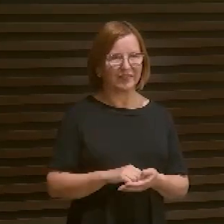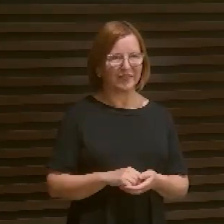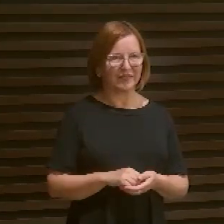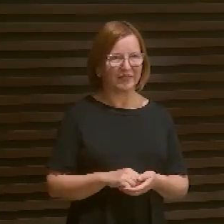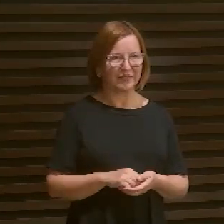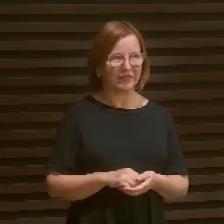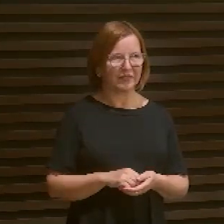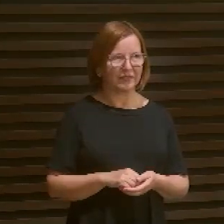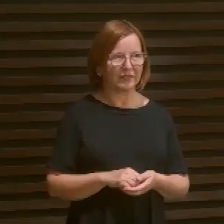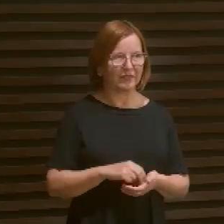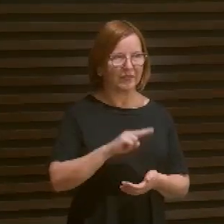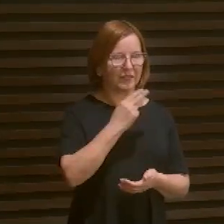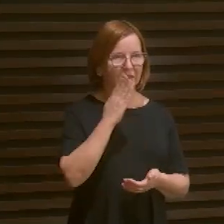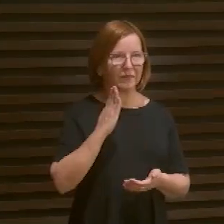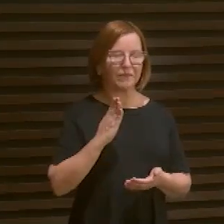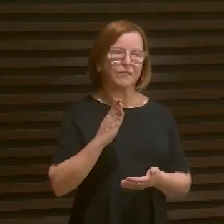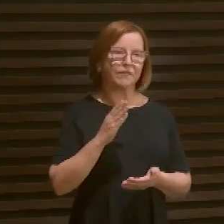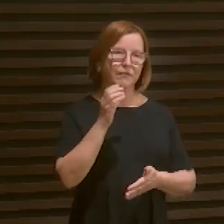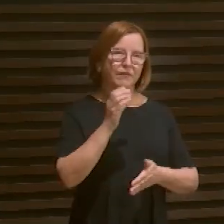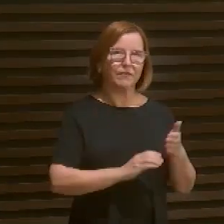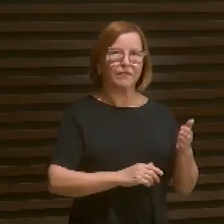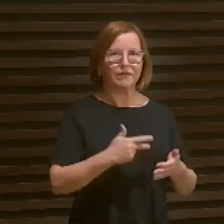Hebreus 3.